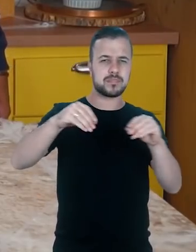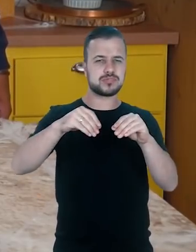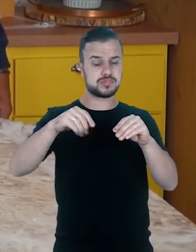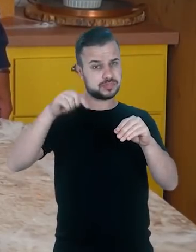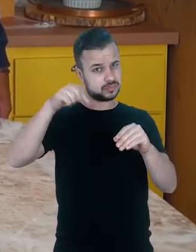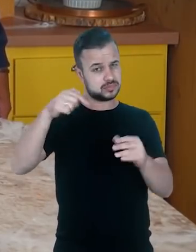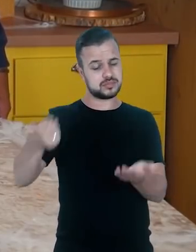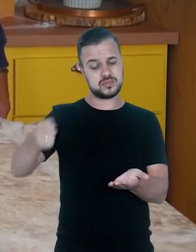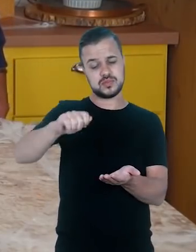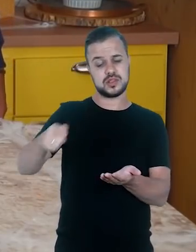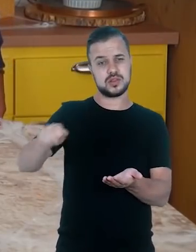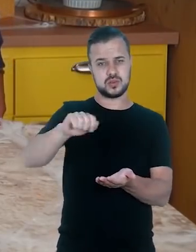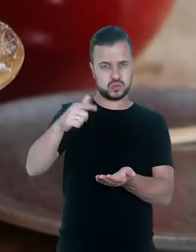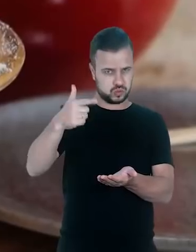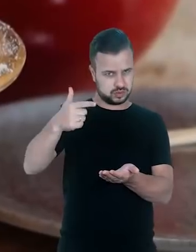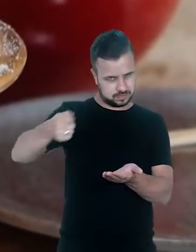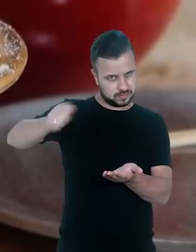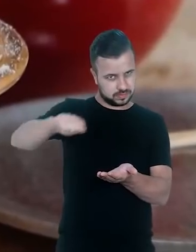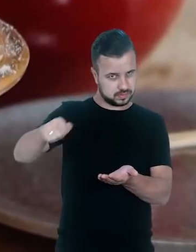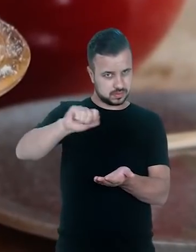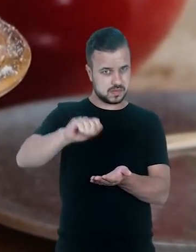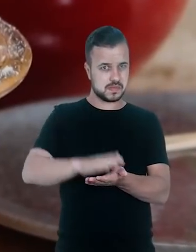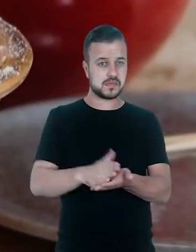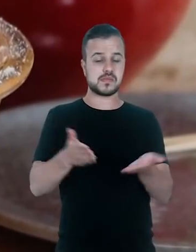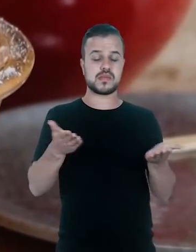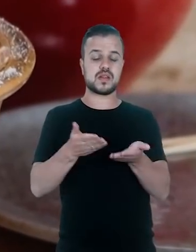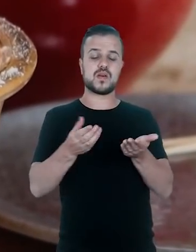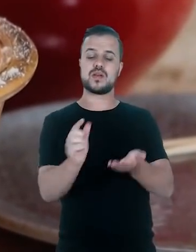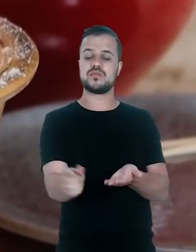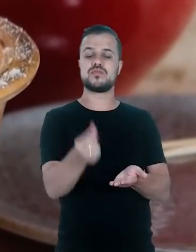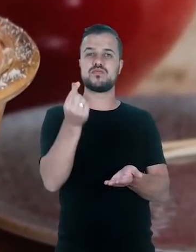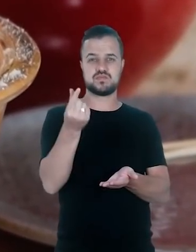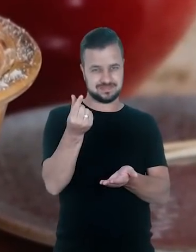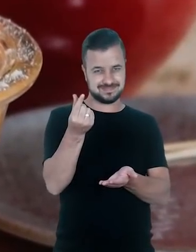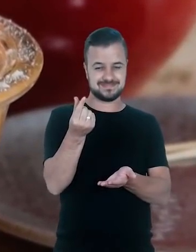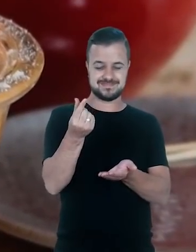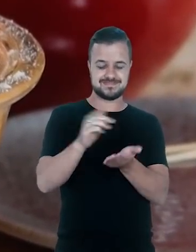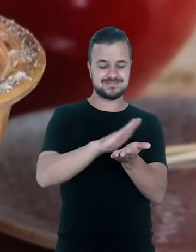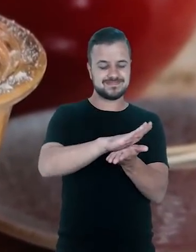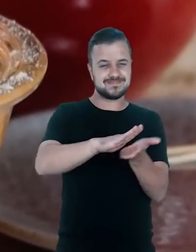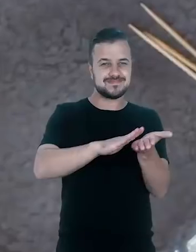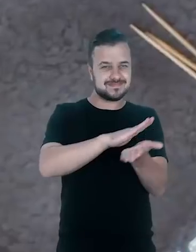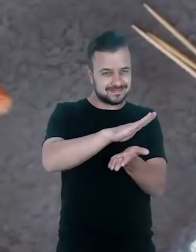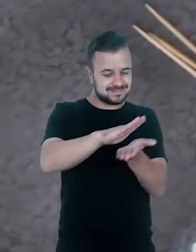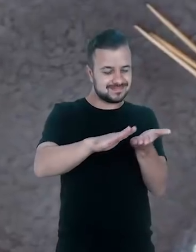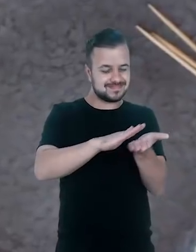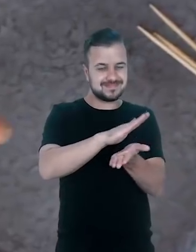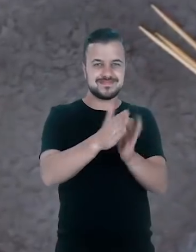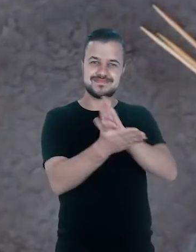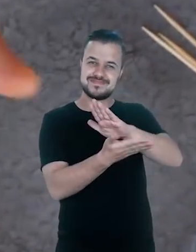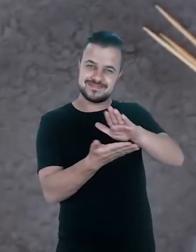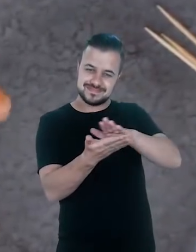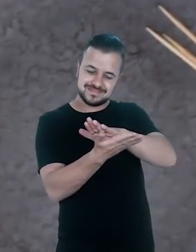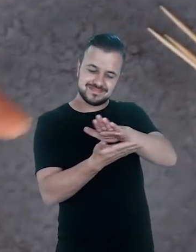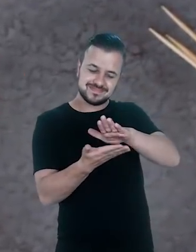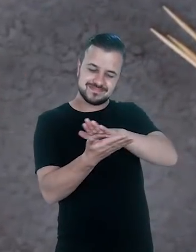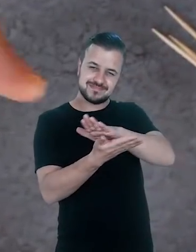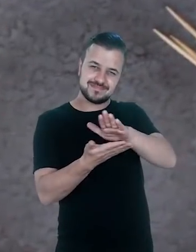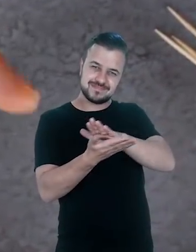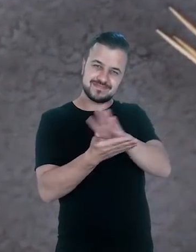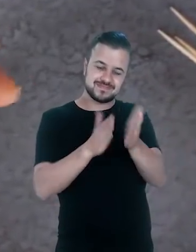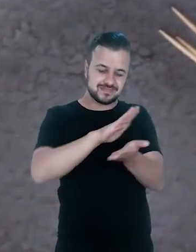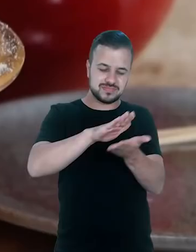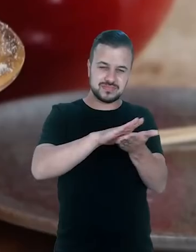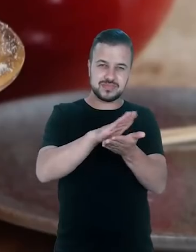eu acabei colocando mais 2 colheres de sopa. E aqui agora você vai fazer o quê? Vai pegar um pedacinho da massa, vai fazer uma